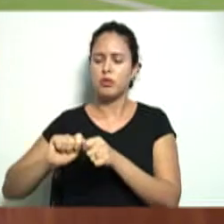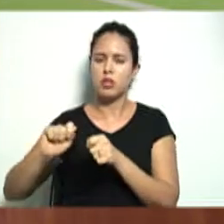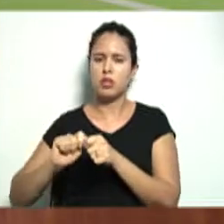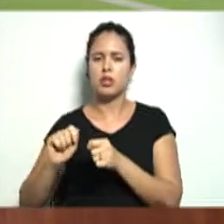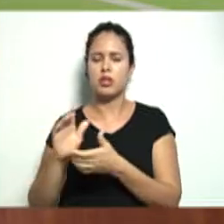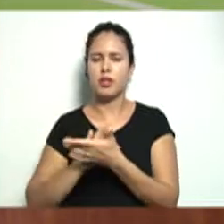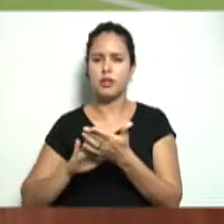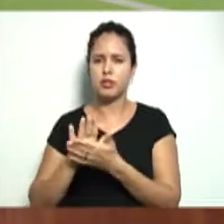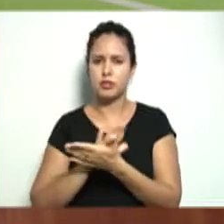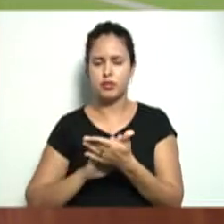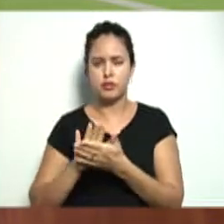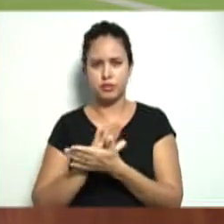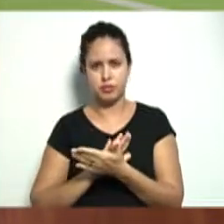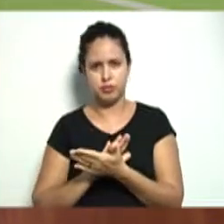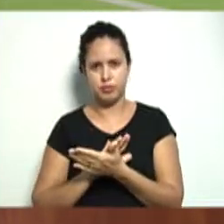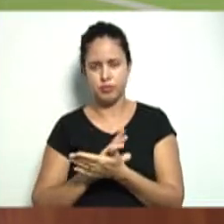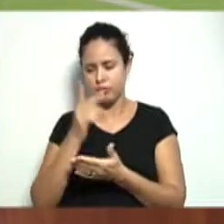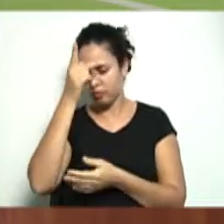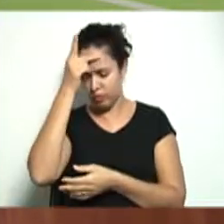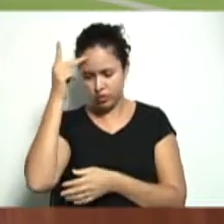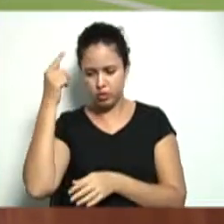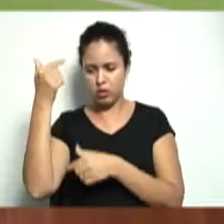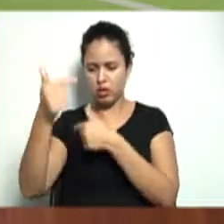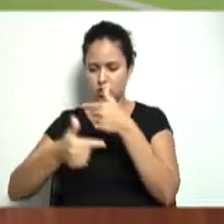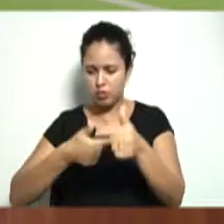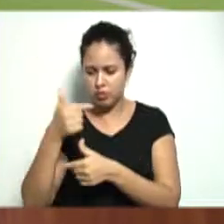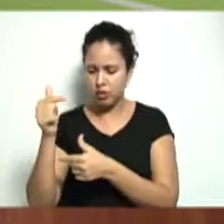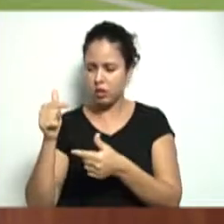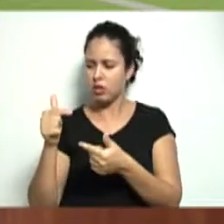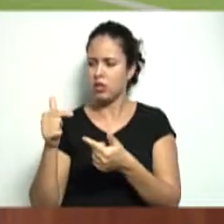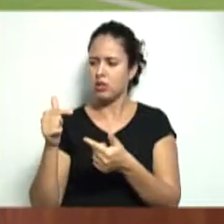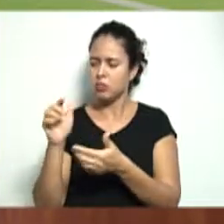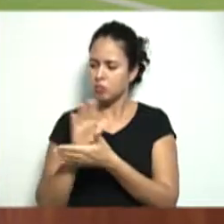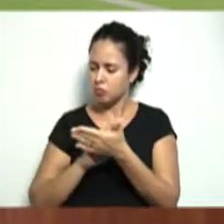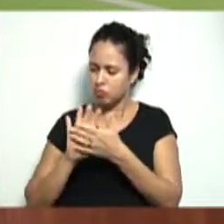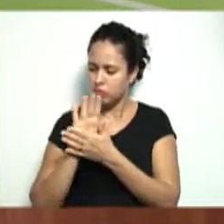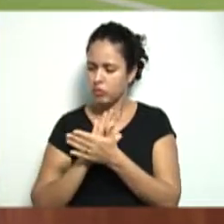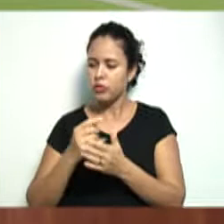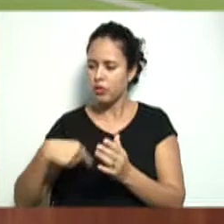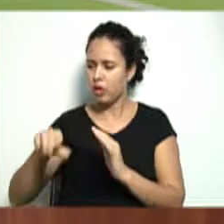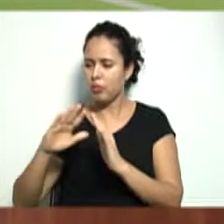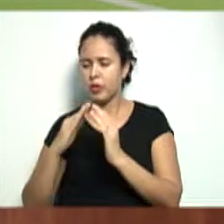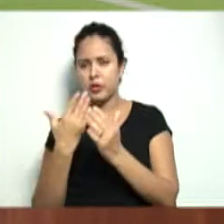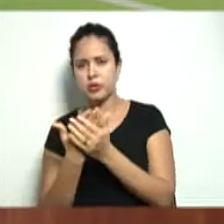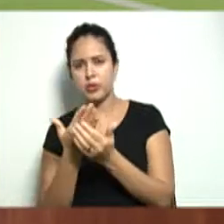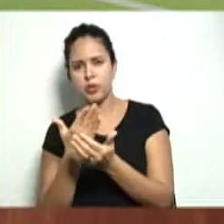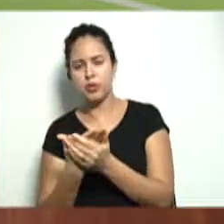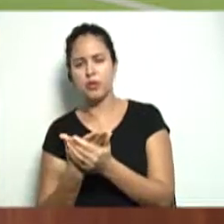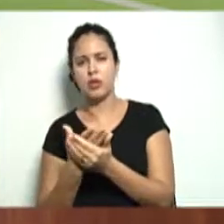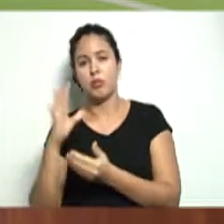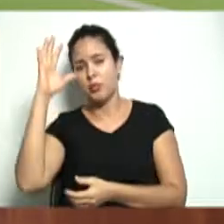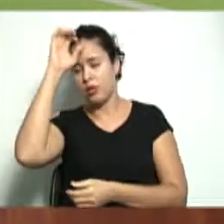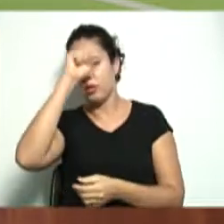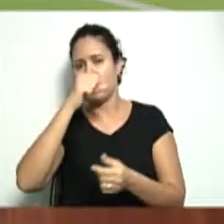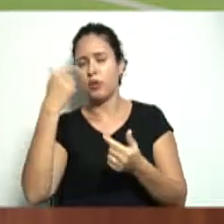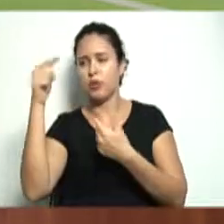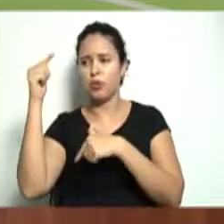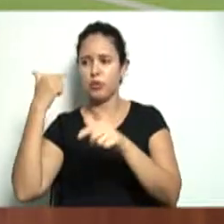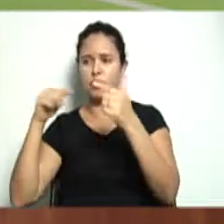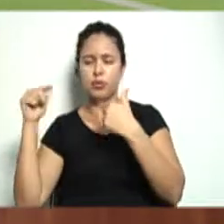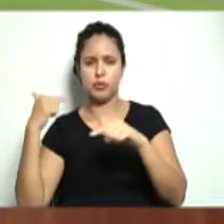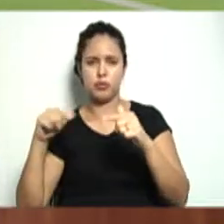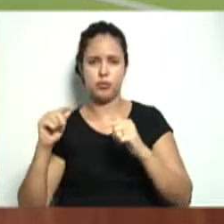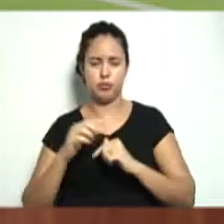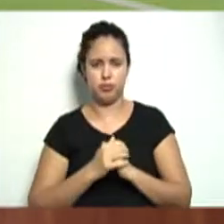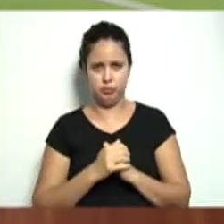para a escola, local que não faz nada e vai desenvolver outras aptidões, outras qualidades humanas sem ser